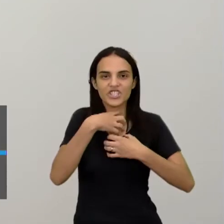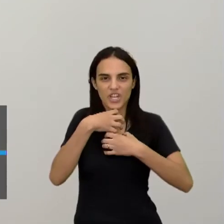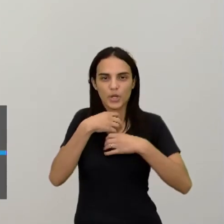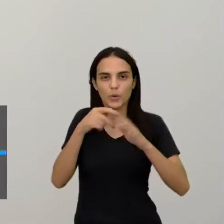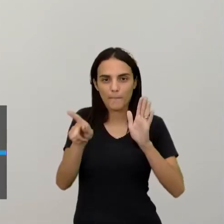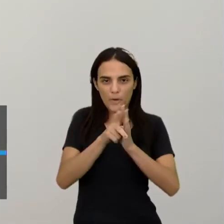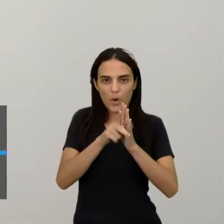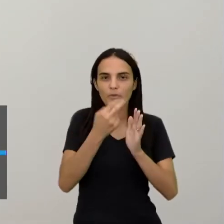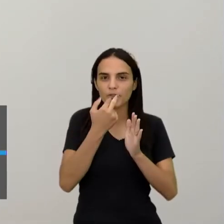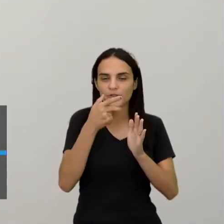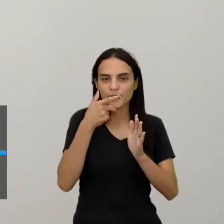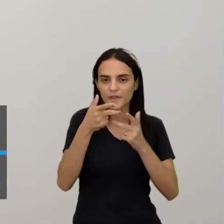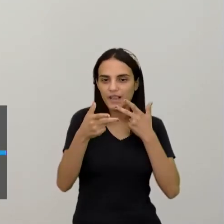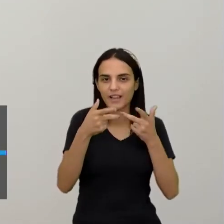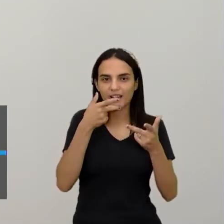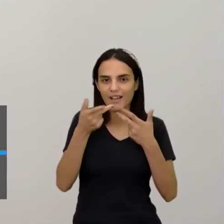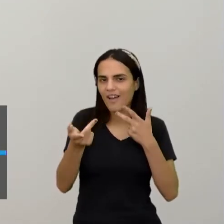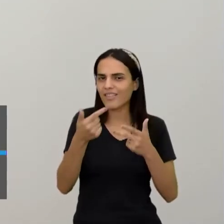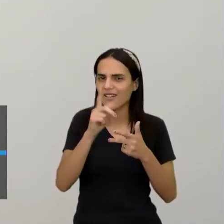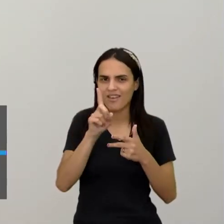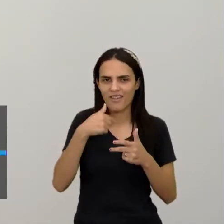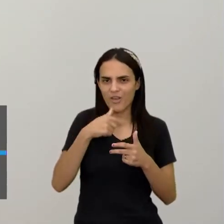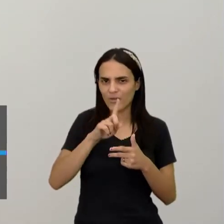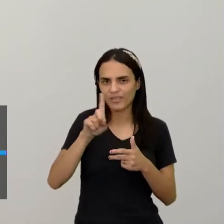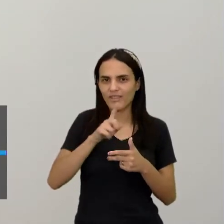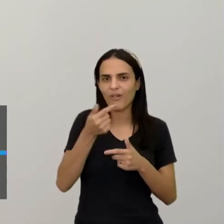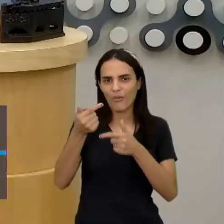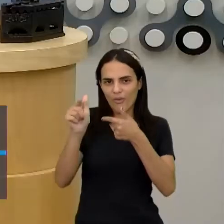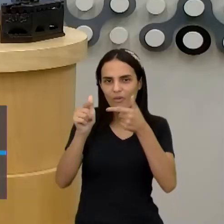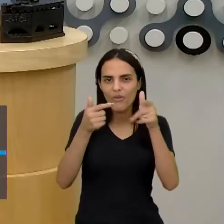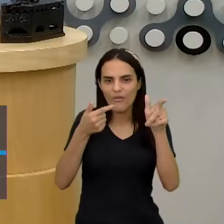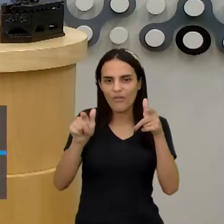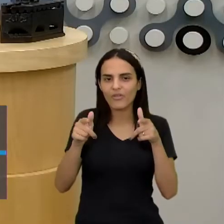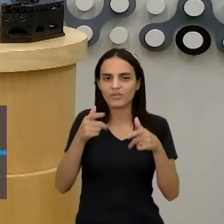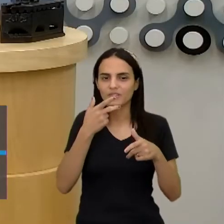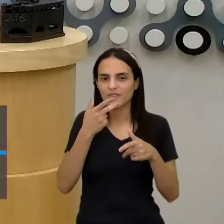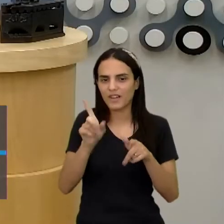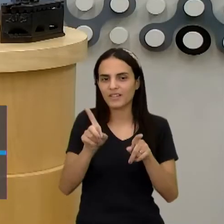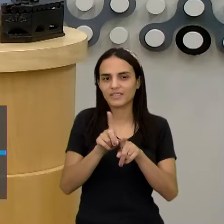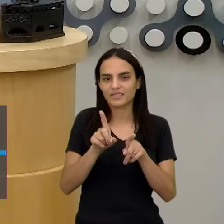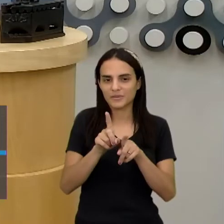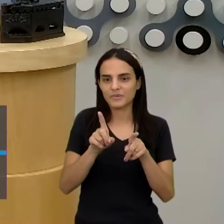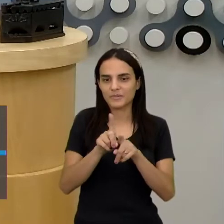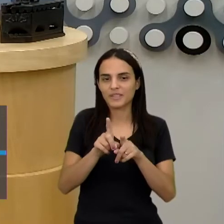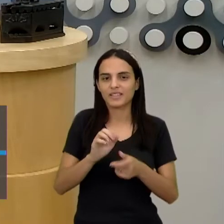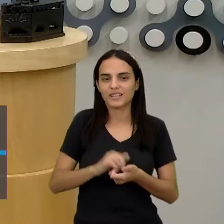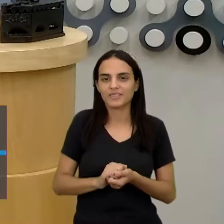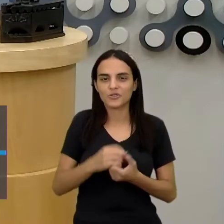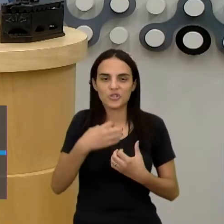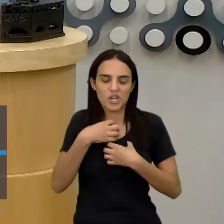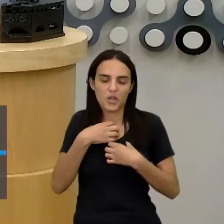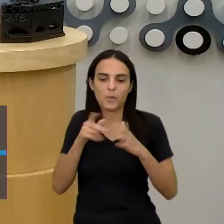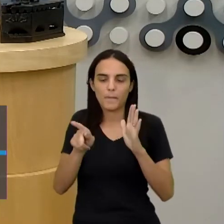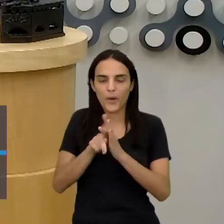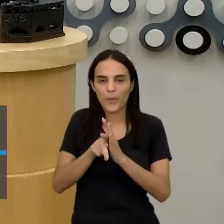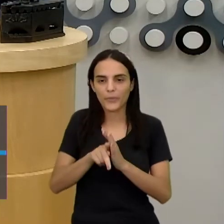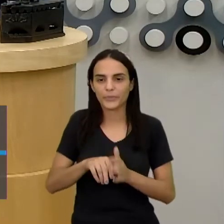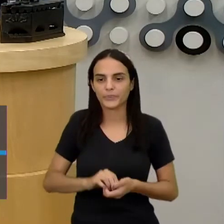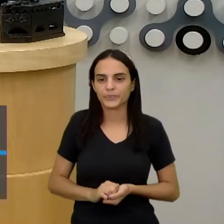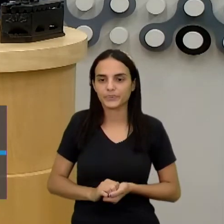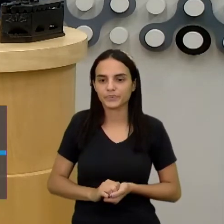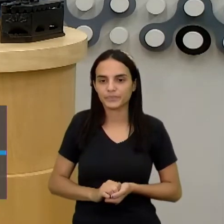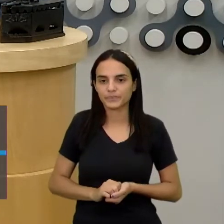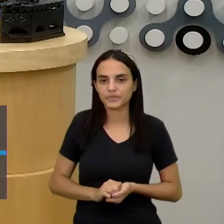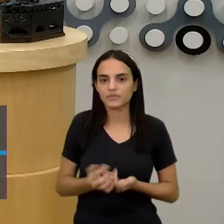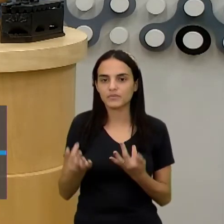Eu achava que quem tinha sotaque eram os outros. Aí eu percebi que eu tenho sotaque, que eu falo também meio puxando algumas... Sim. Né? No final